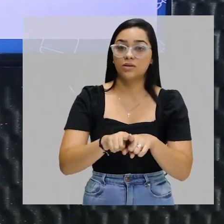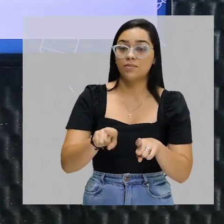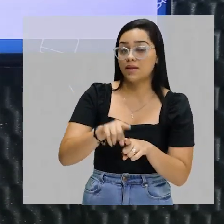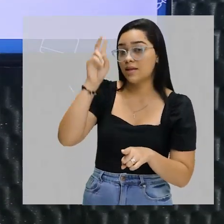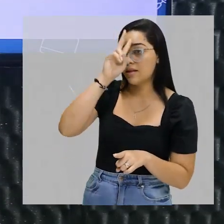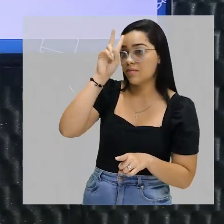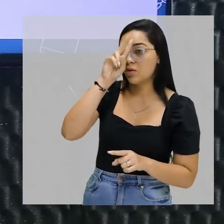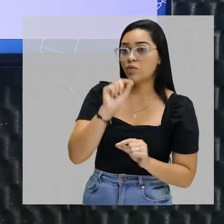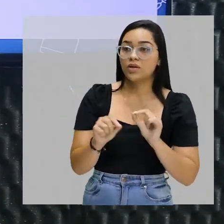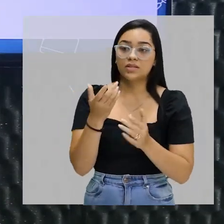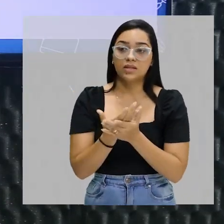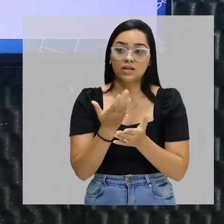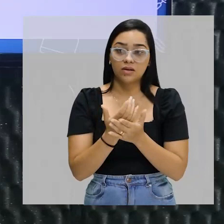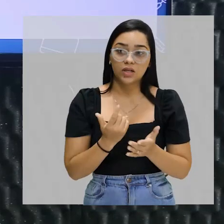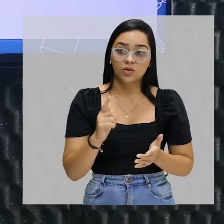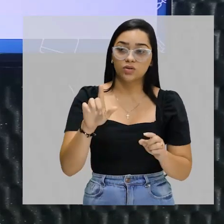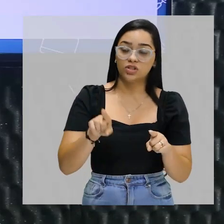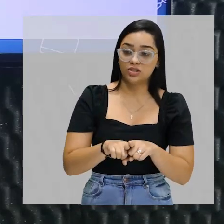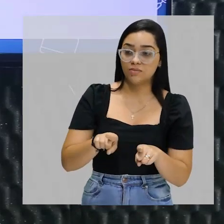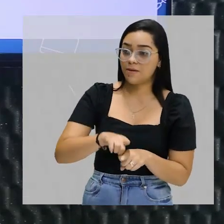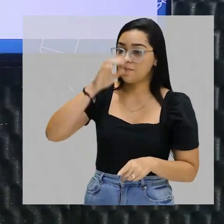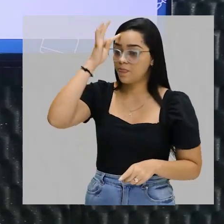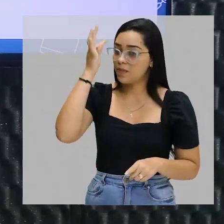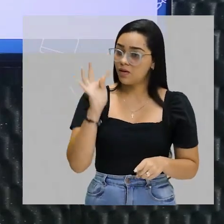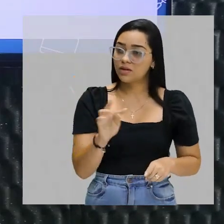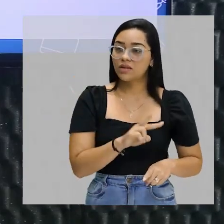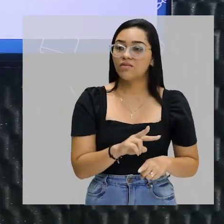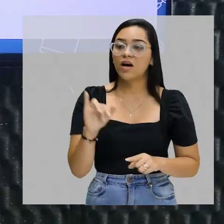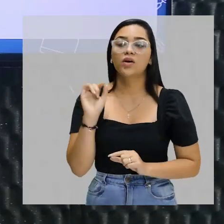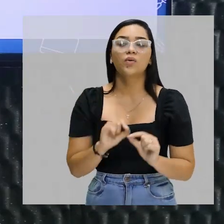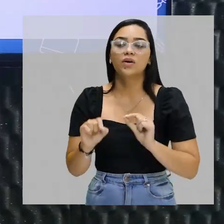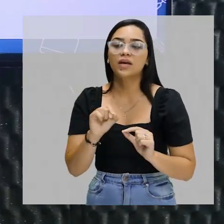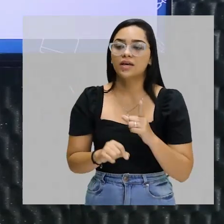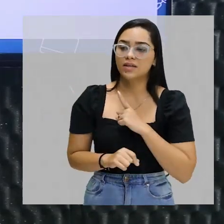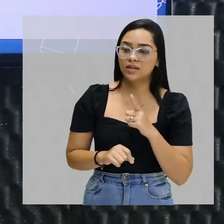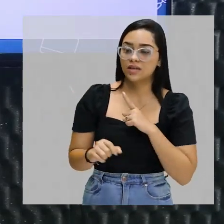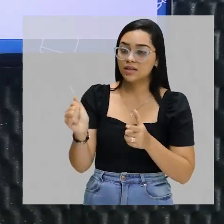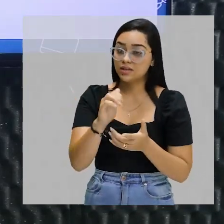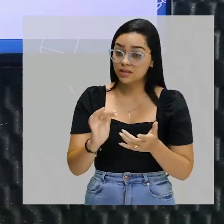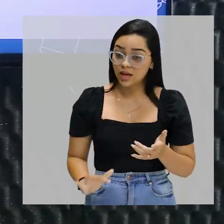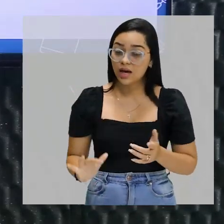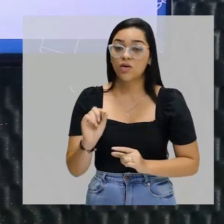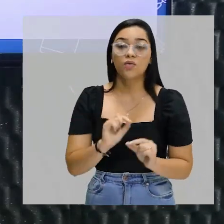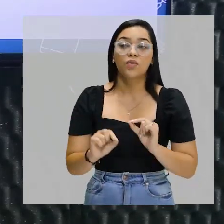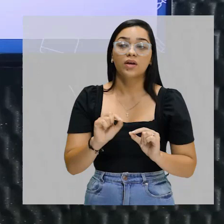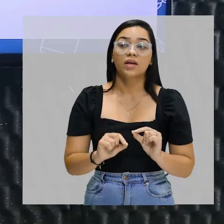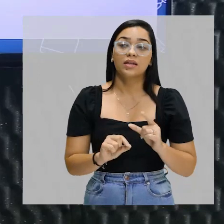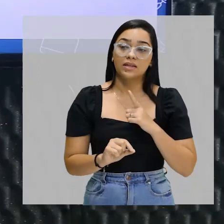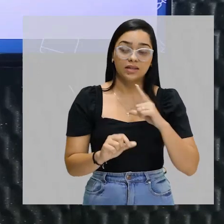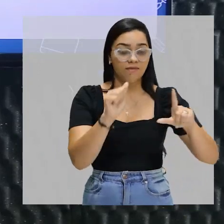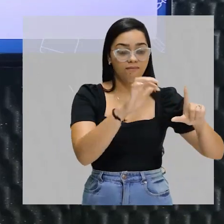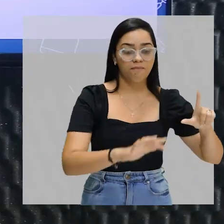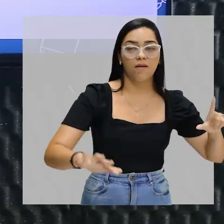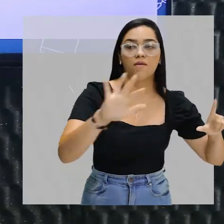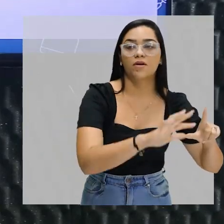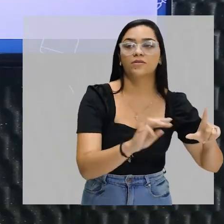gente começar que essa aula e outras inclusive aula teórica que vai embasar a resolução dessas atividades estão disponíveis para ti na